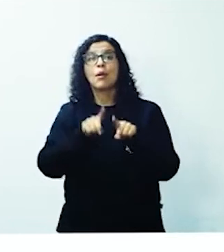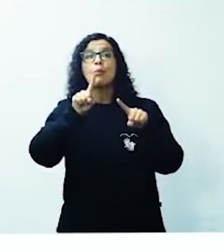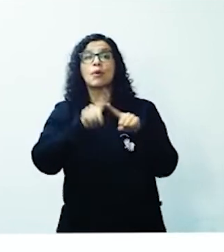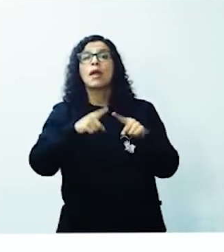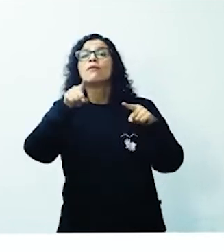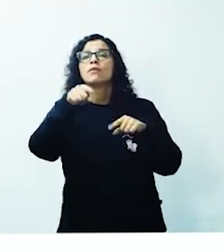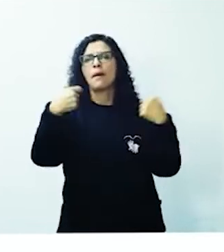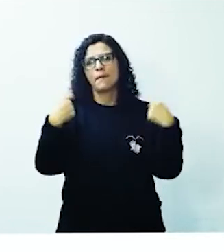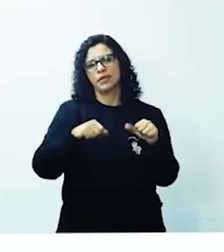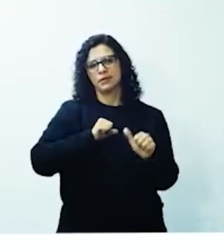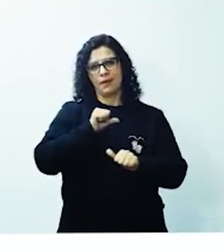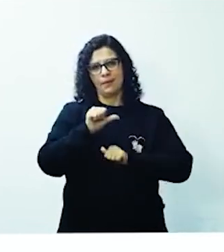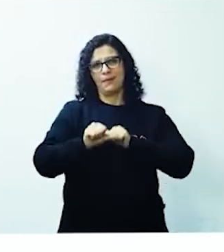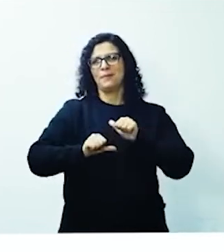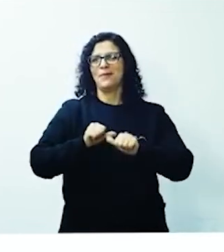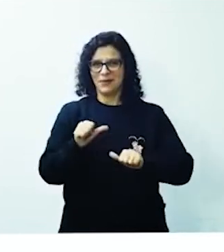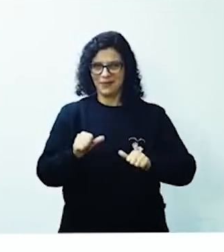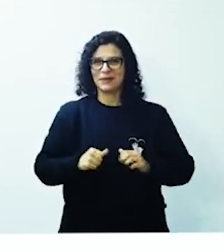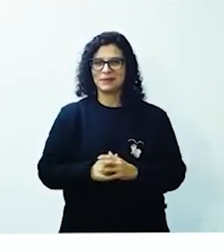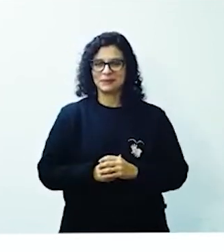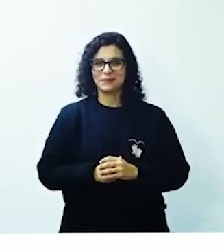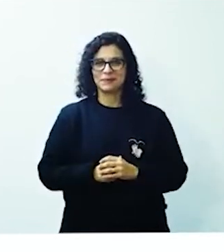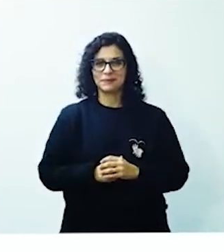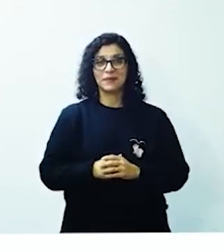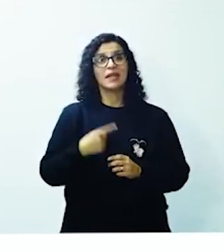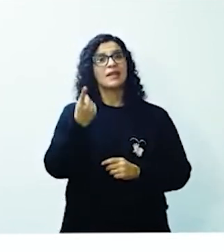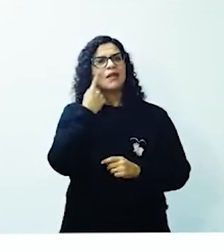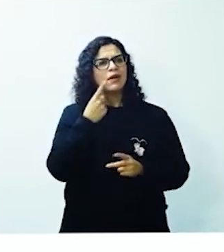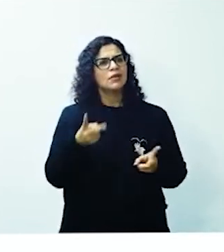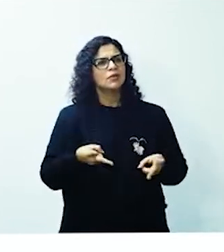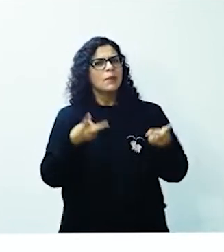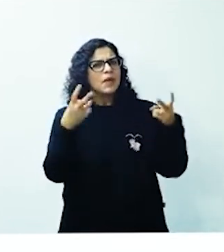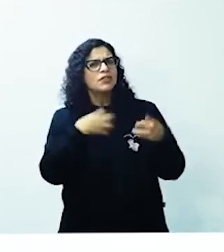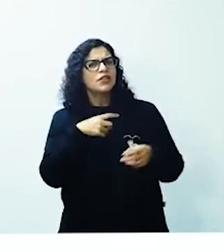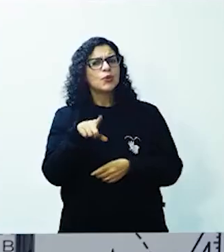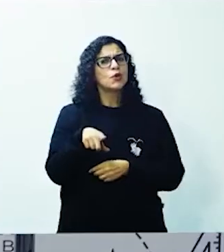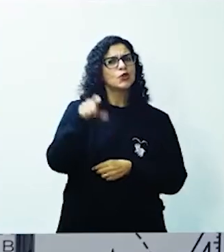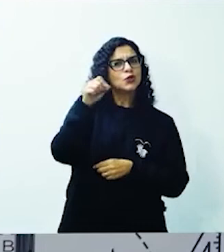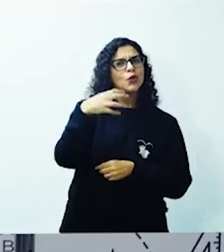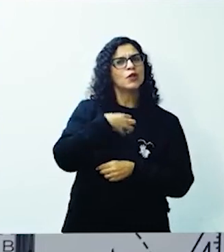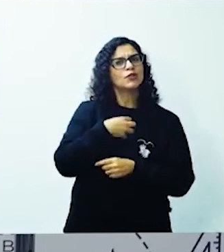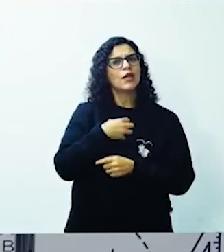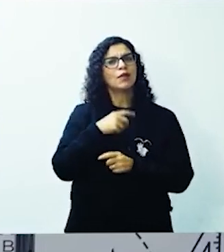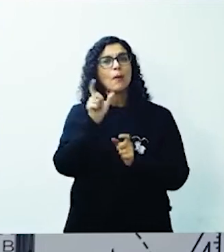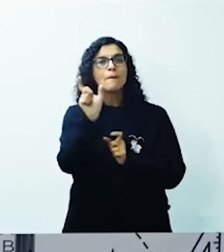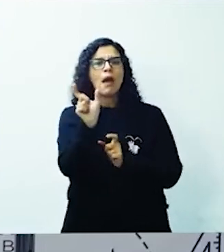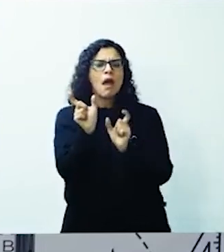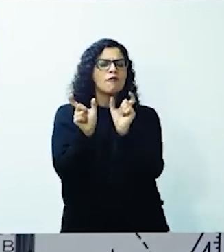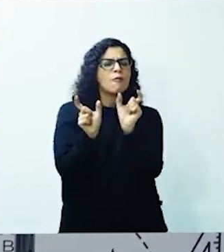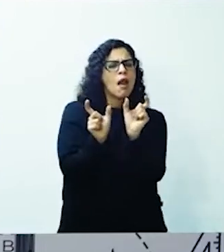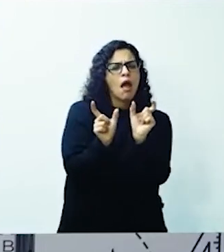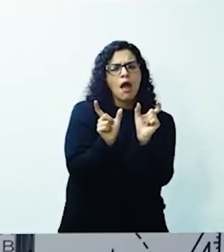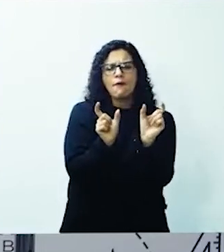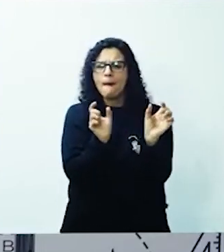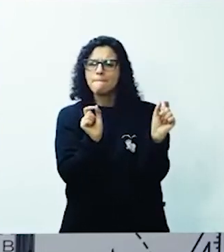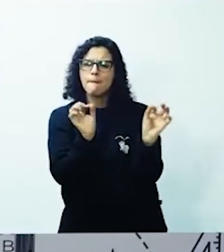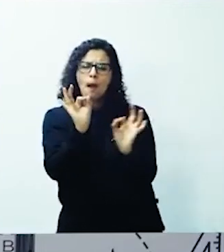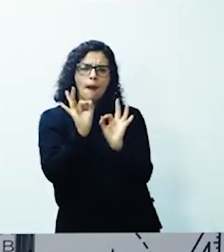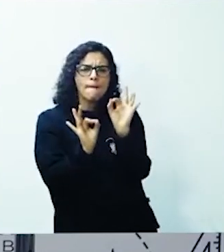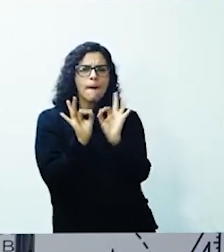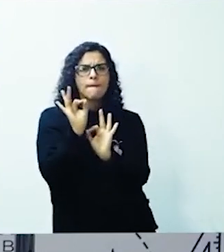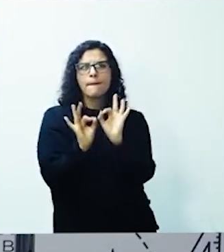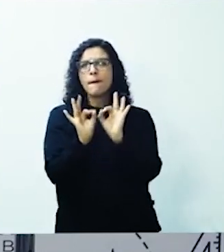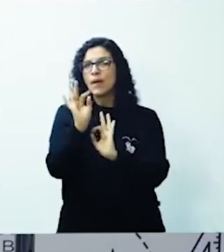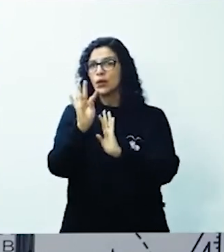é preciso mudar. Percebam a escolha de palavras do nosso autor.